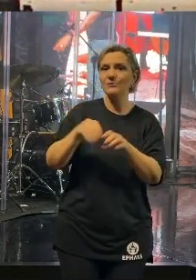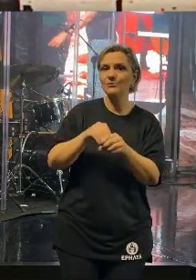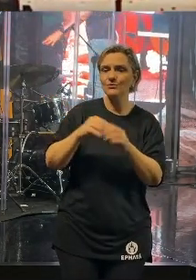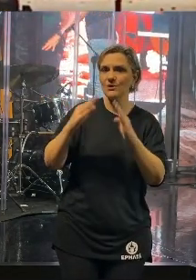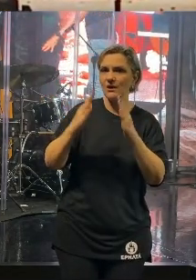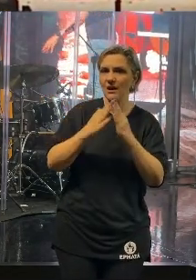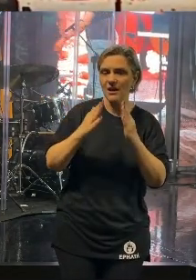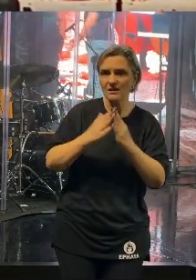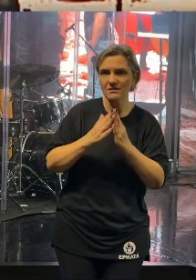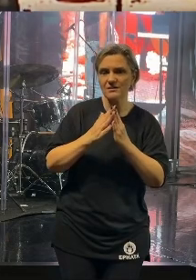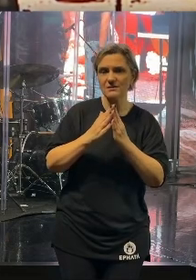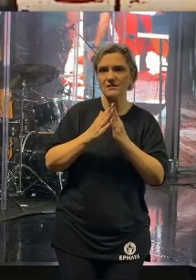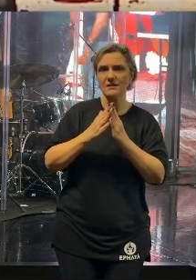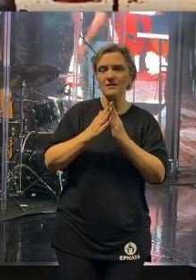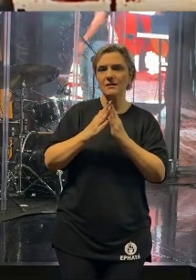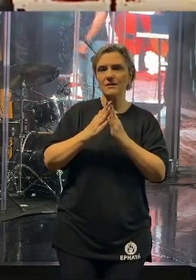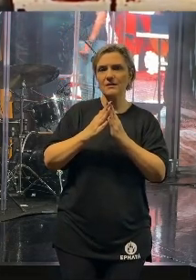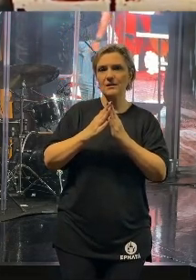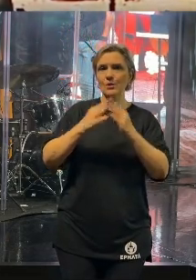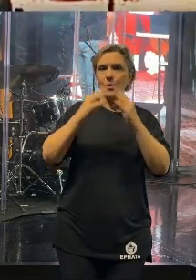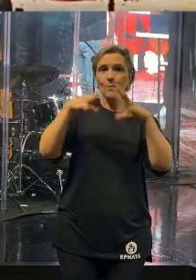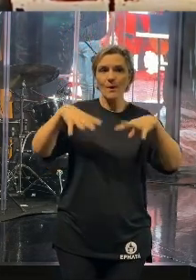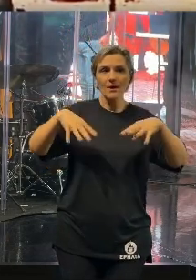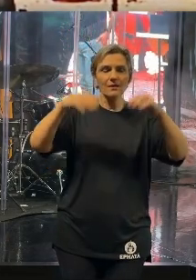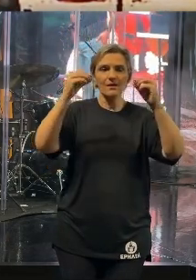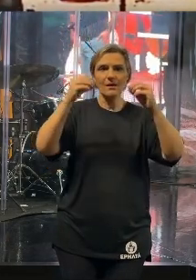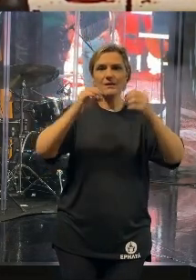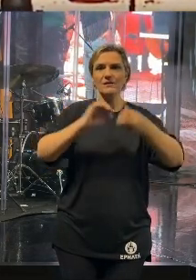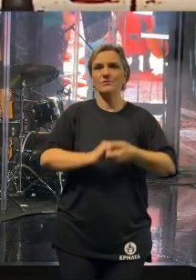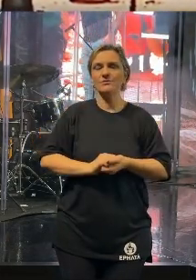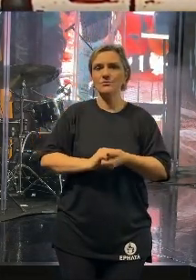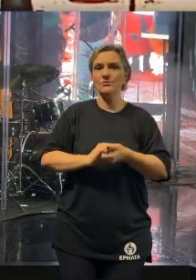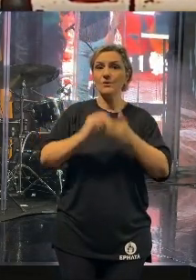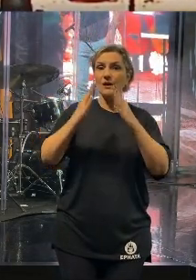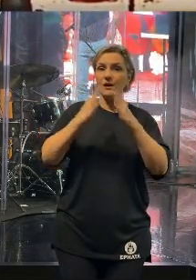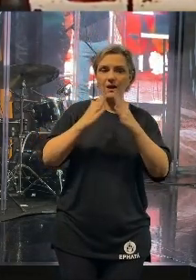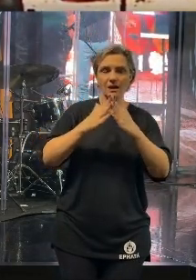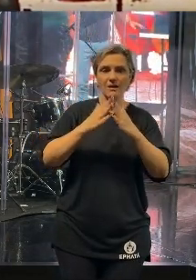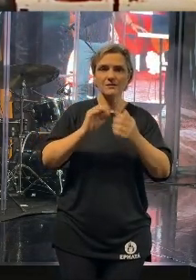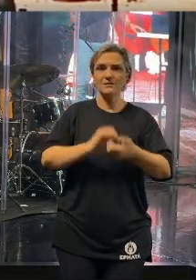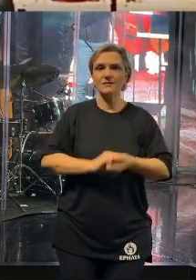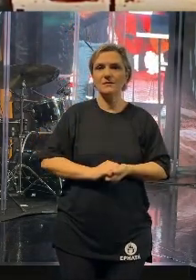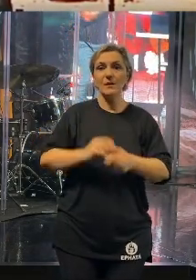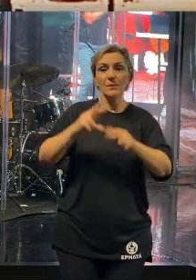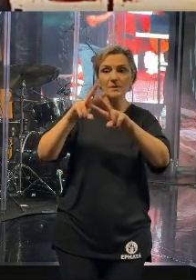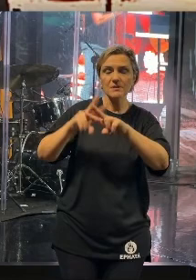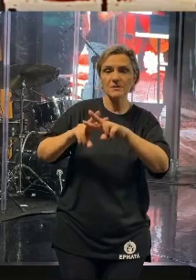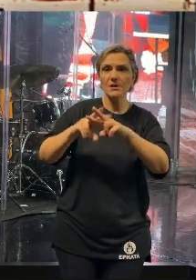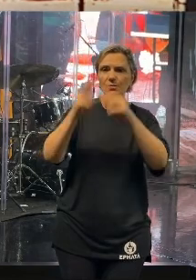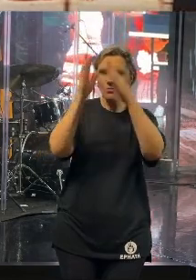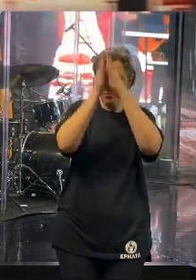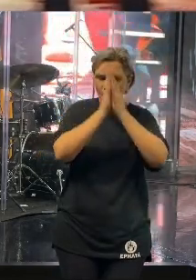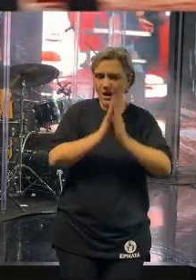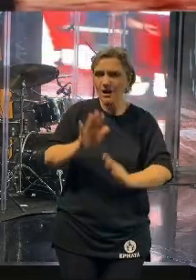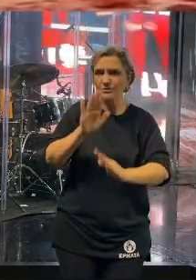prisão, desonrado no palácio. Ei, adorar, ou